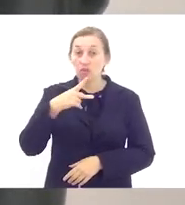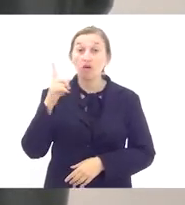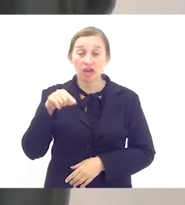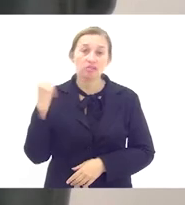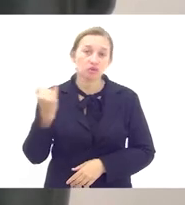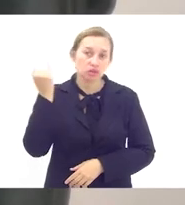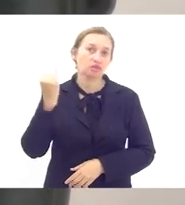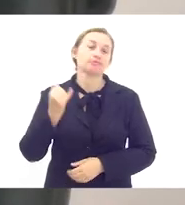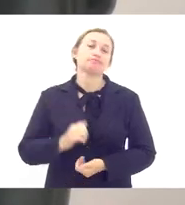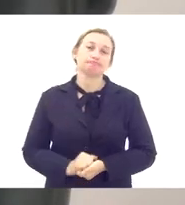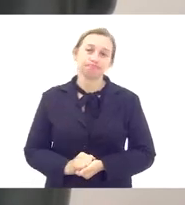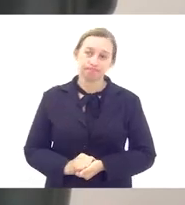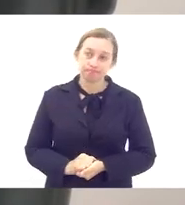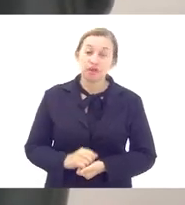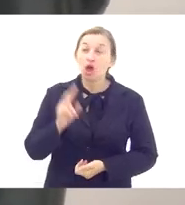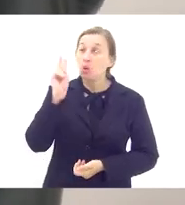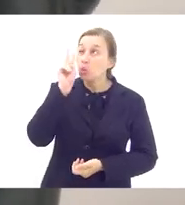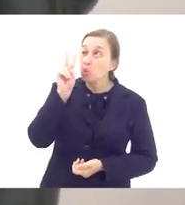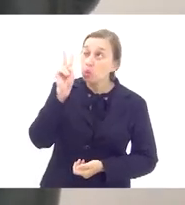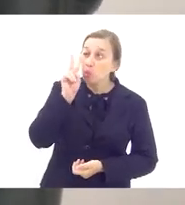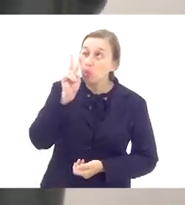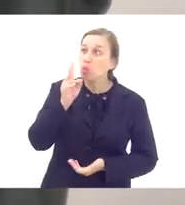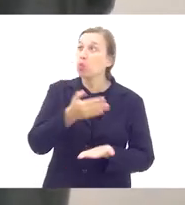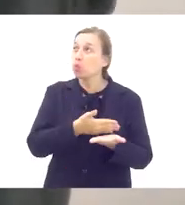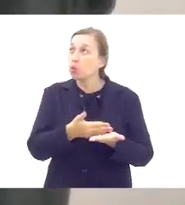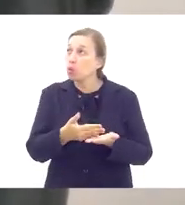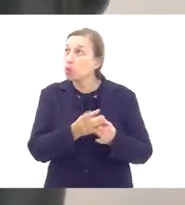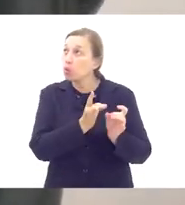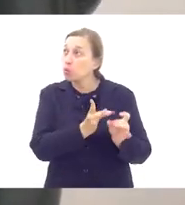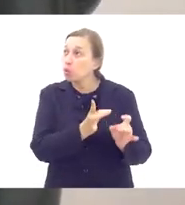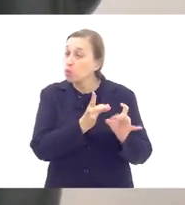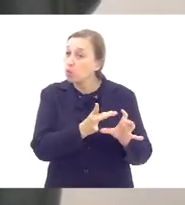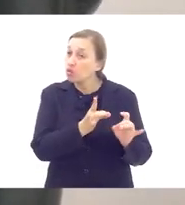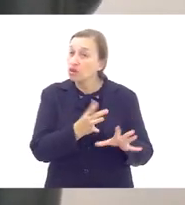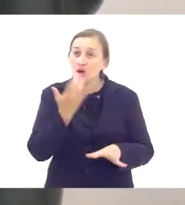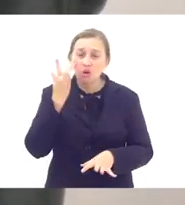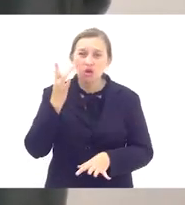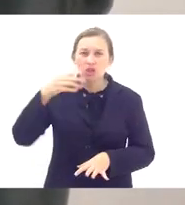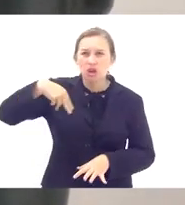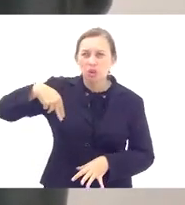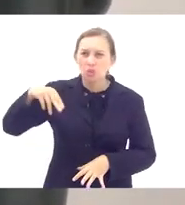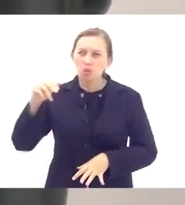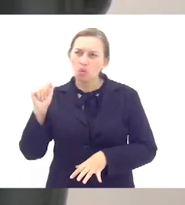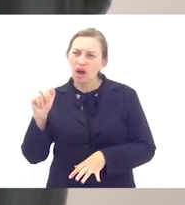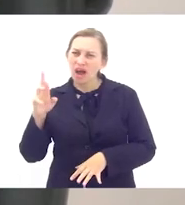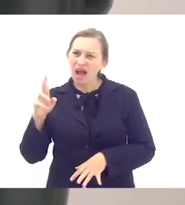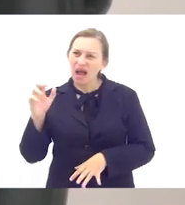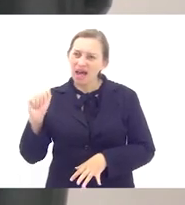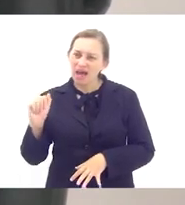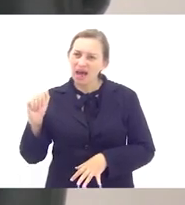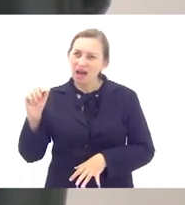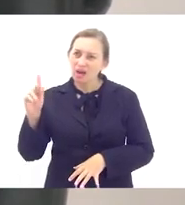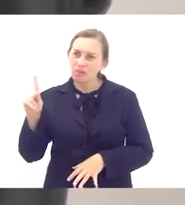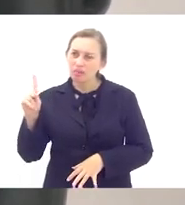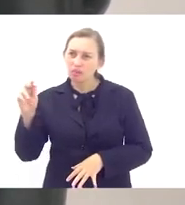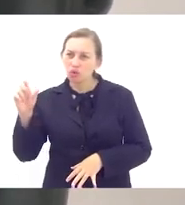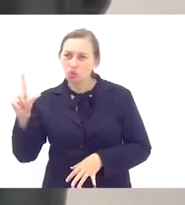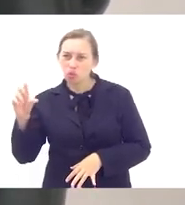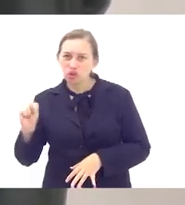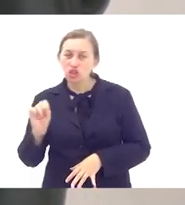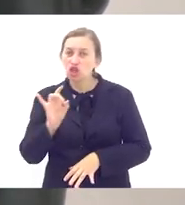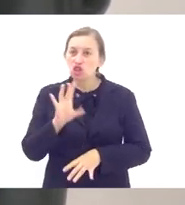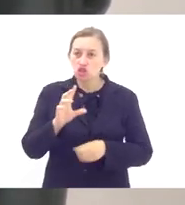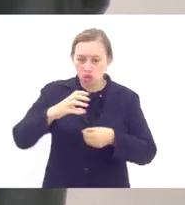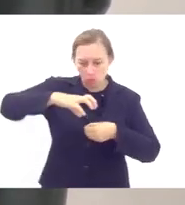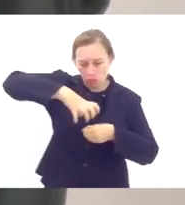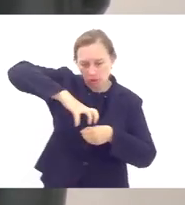importância. Eu lembro que no começo da venda, salvo engano, do Guara Plus, era só a tampinha amarela, não tinha o